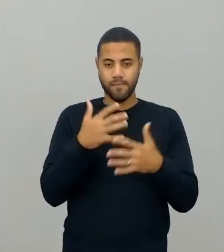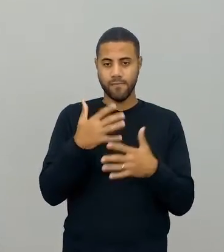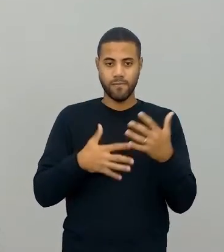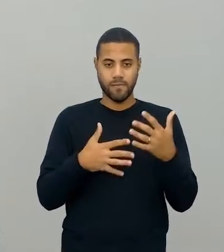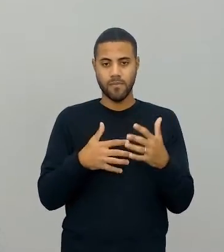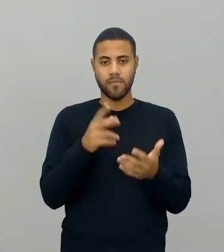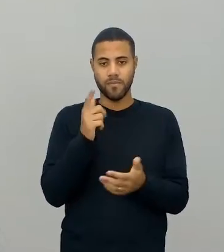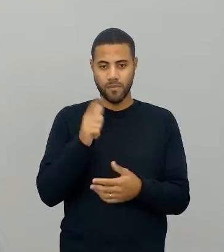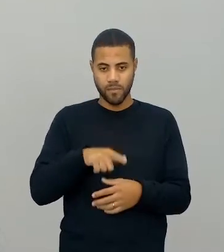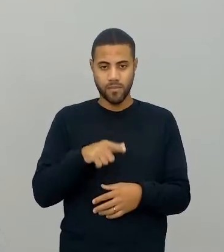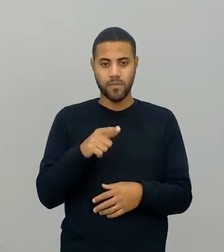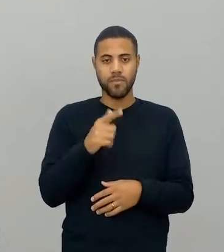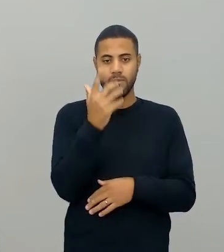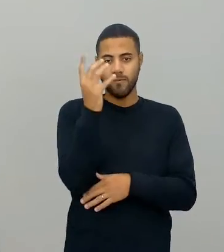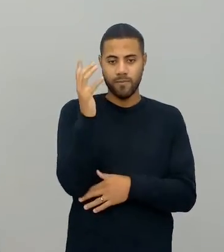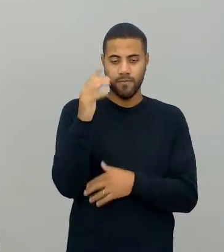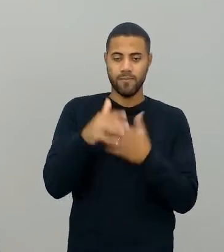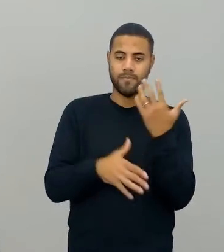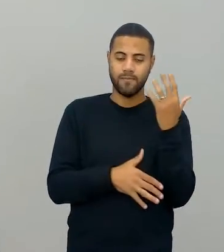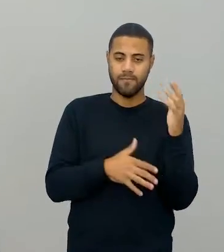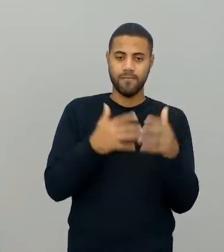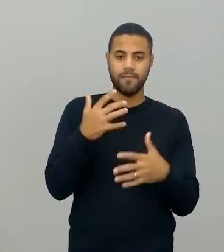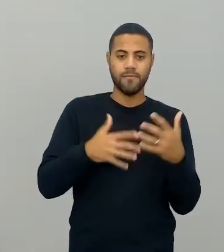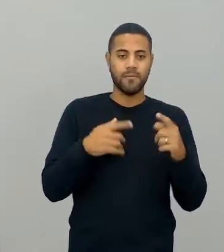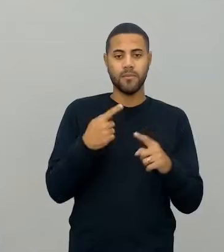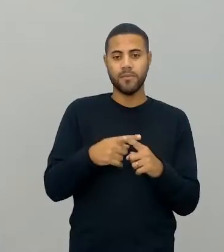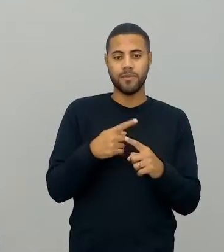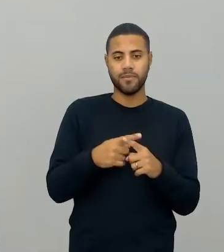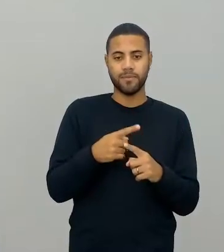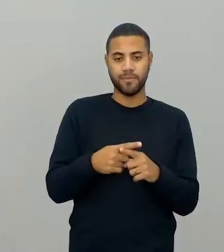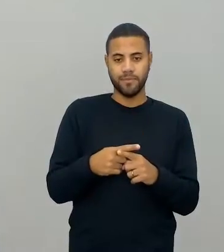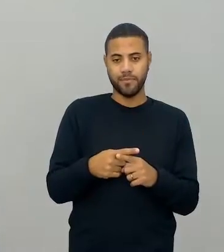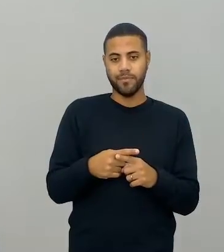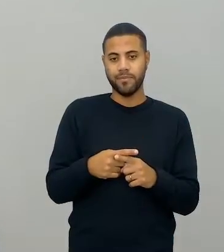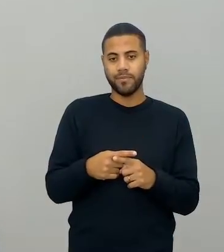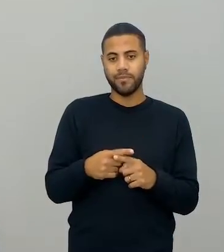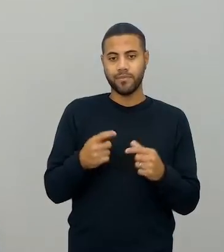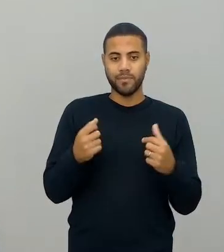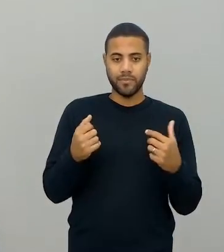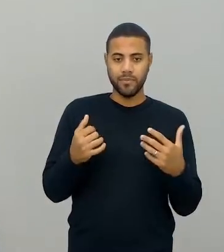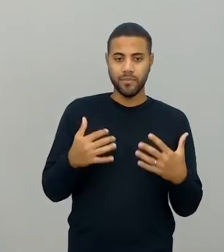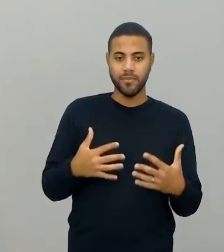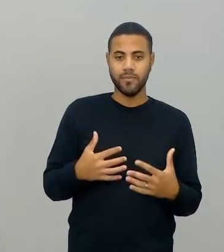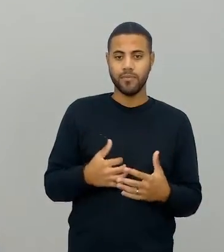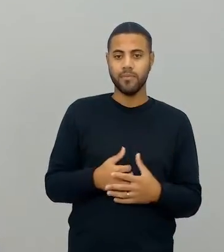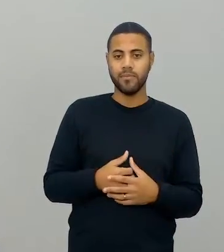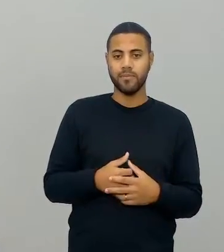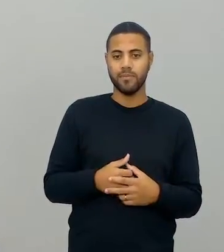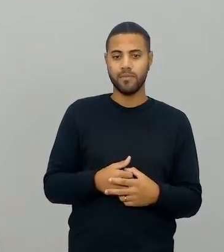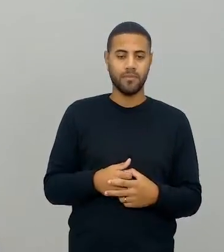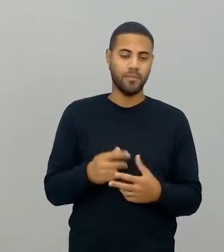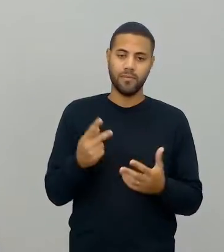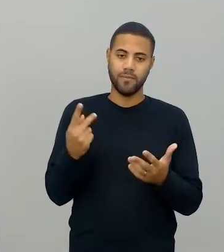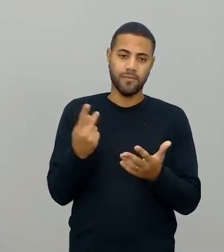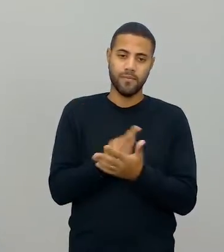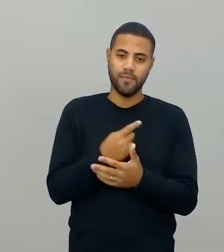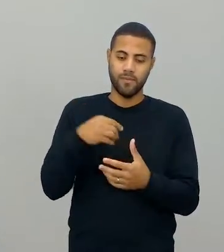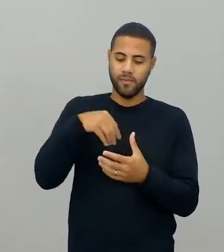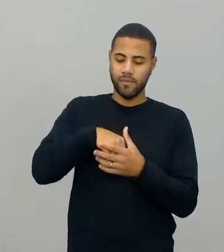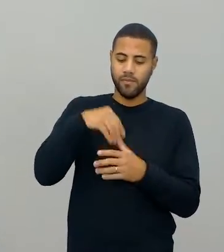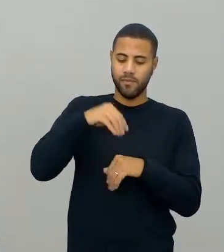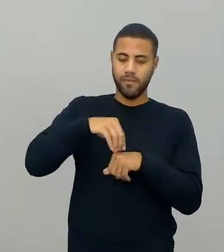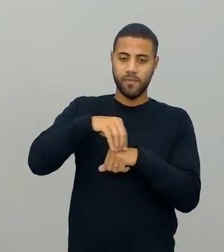meio ambiente, né? E por quê? Porque aquelas moléculas, agora falando quimicamente, elas não estão ali dentro da